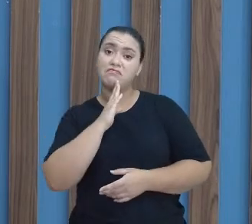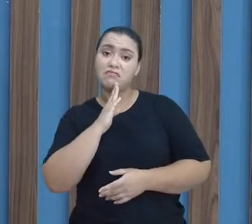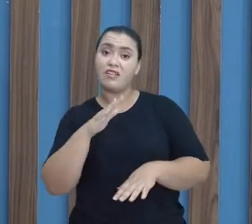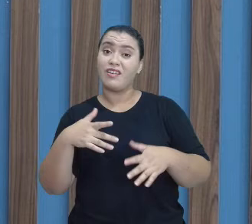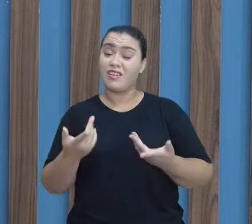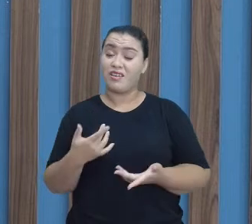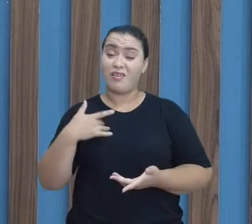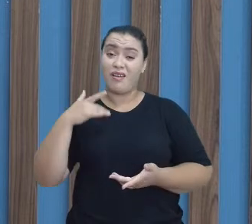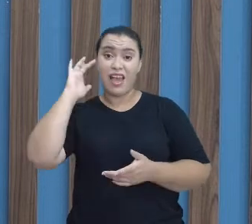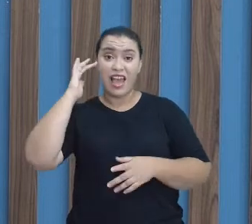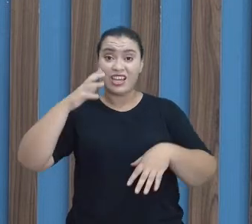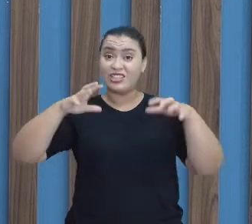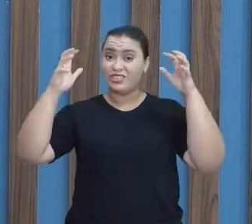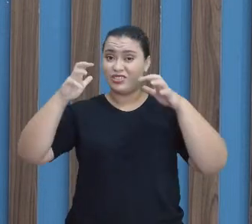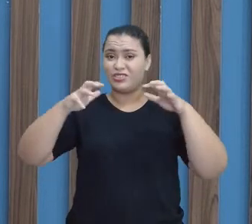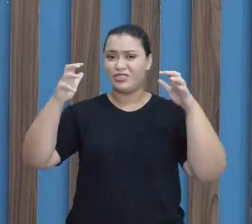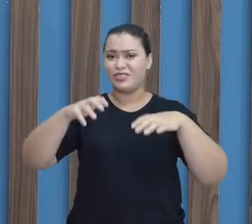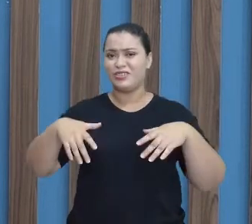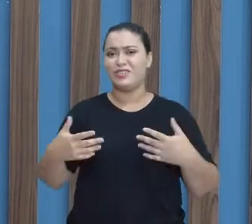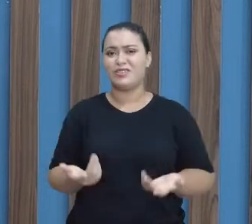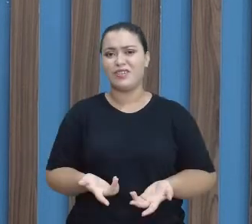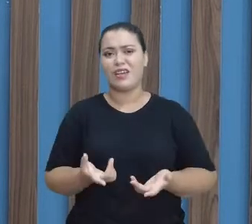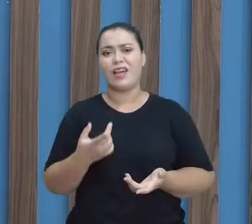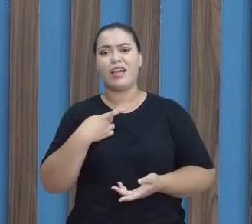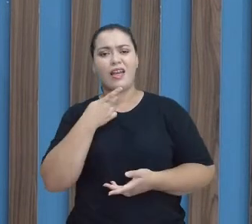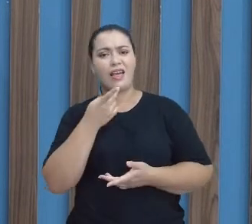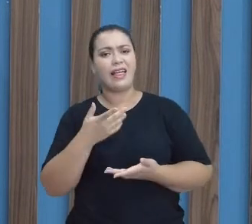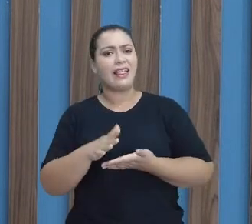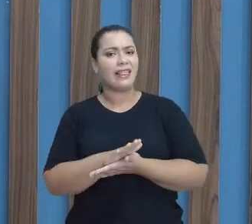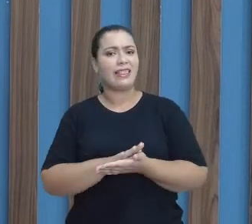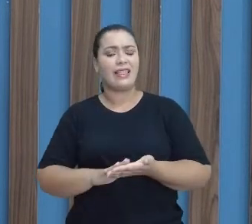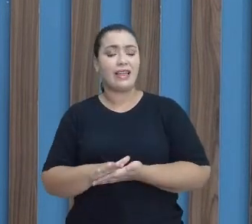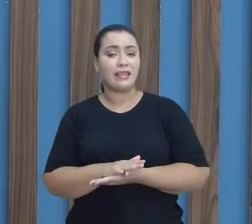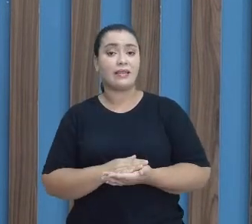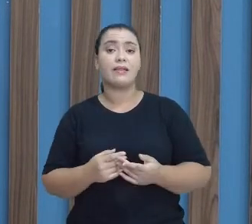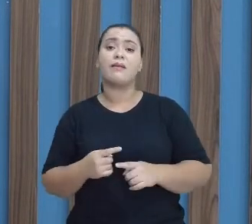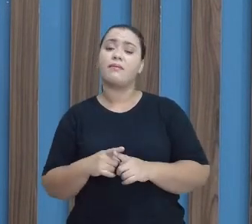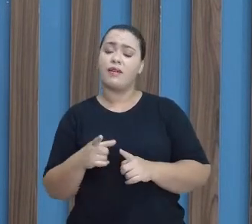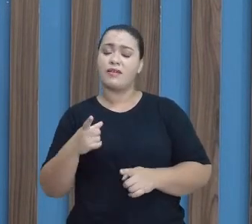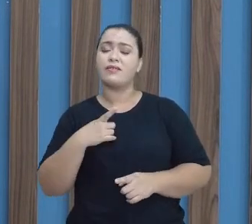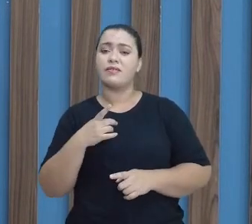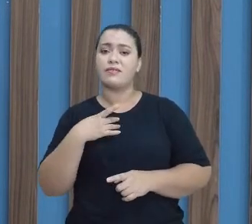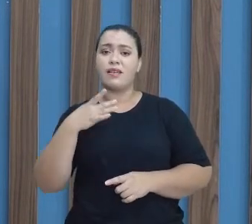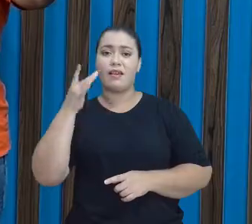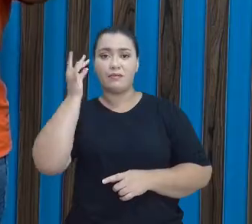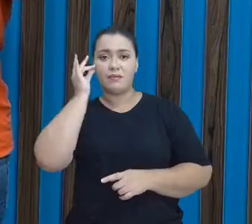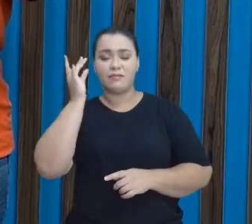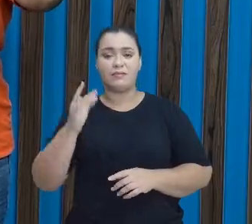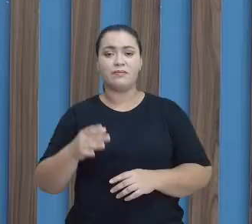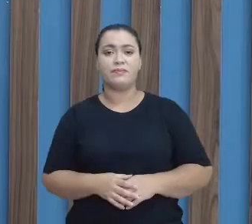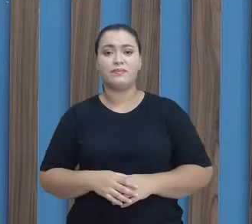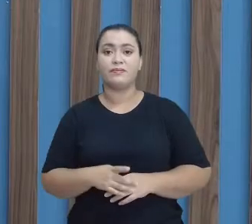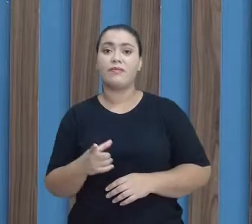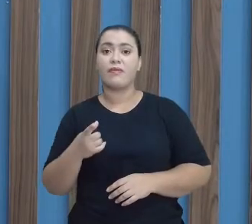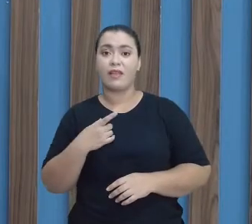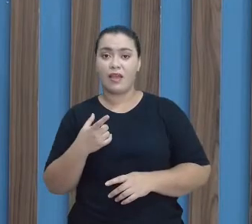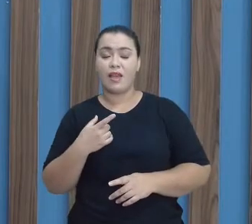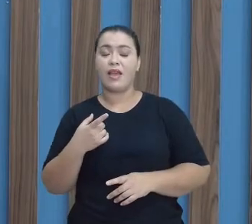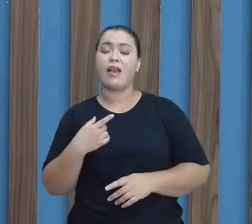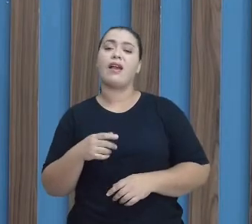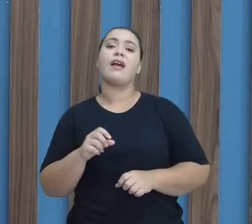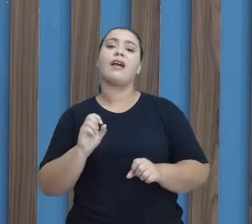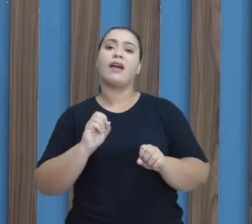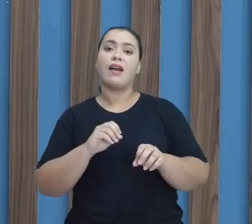foi a chuva que eu vi. Não quiseram falar nada hoje, mas estão presentes aqui, tá certo? Tem alunos assistindo sua